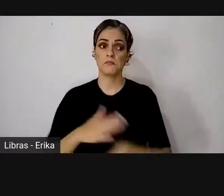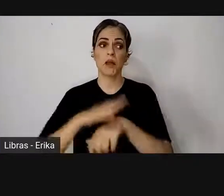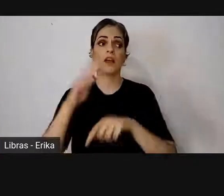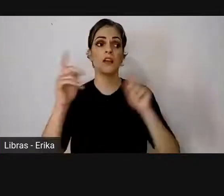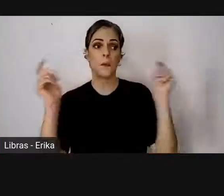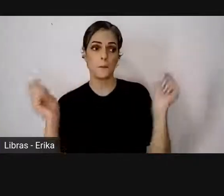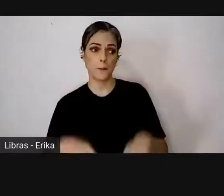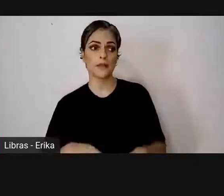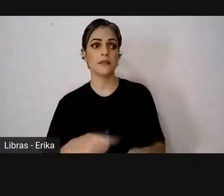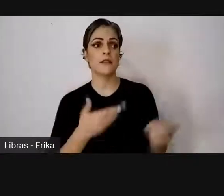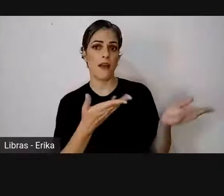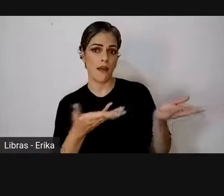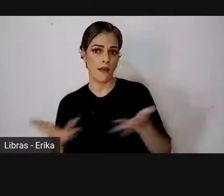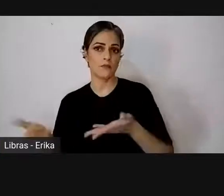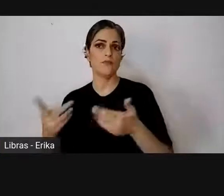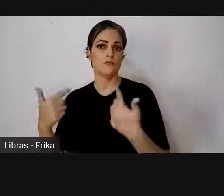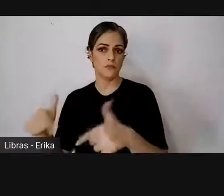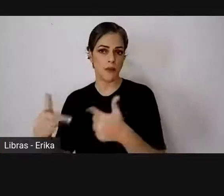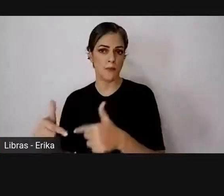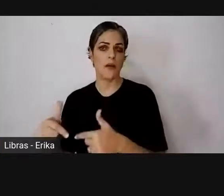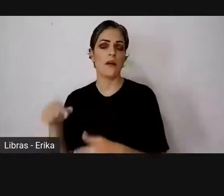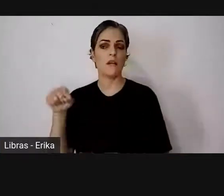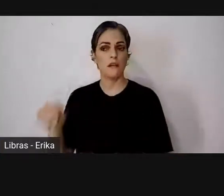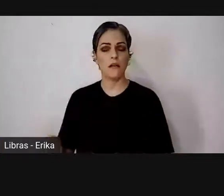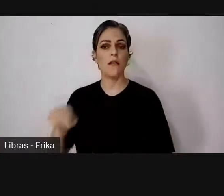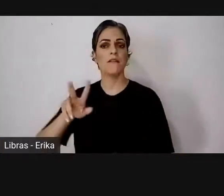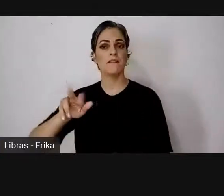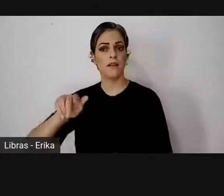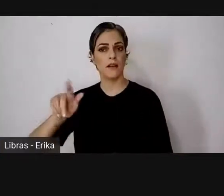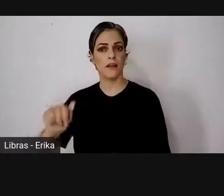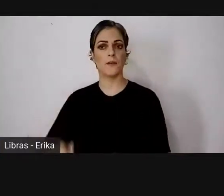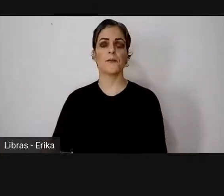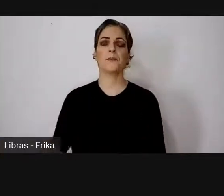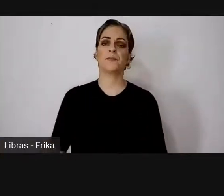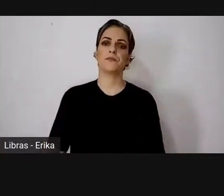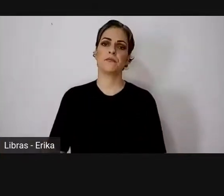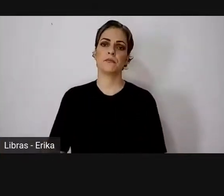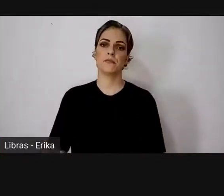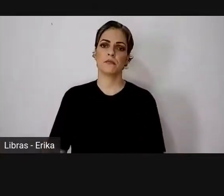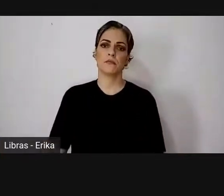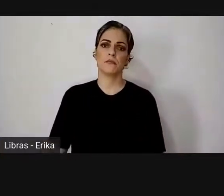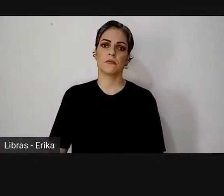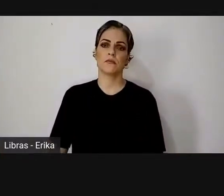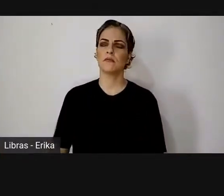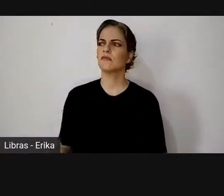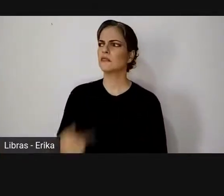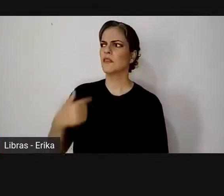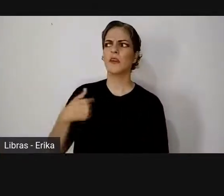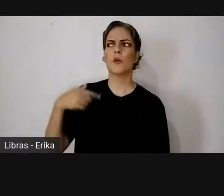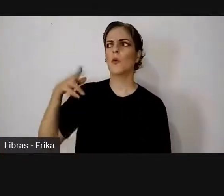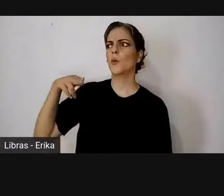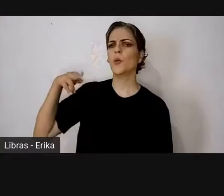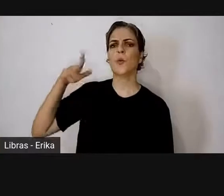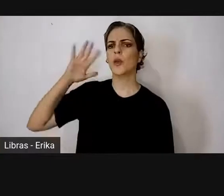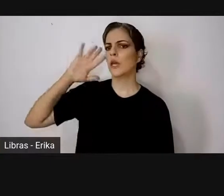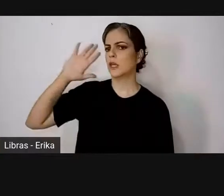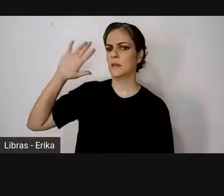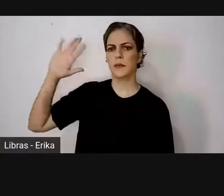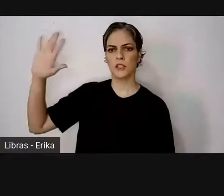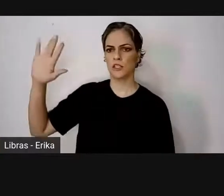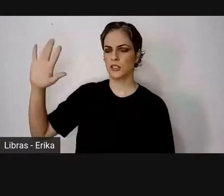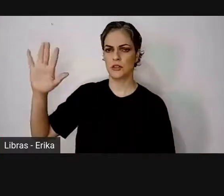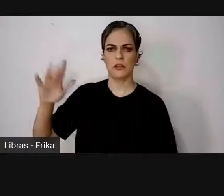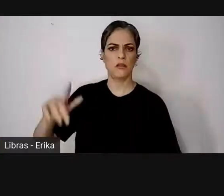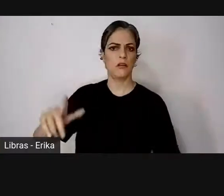essa posição, para se inscrever nessa posição. Isso era uma coisa que eu nunca tinha pensado antes na minha vida, mas eu tenho que